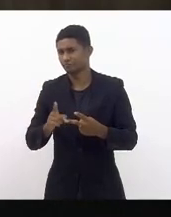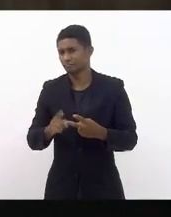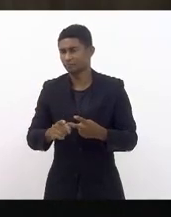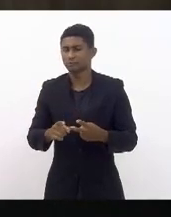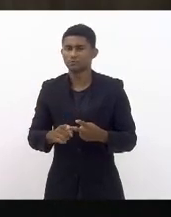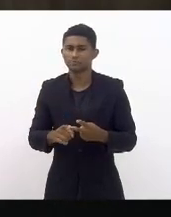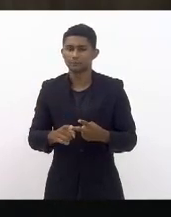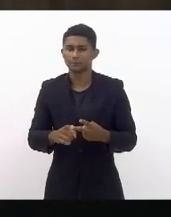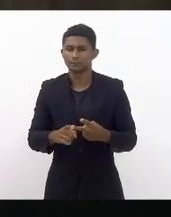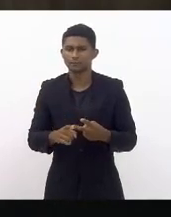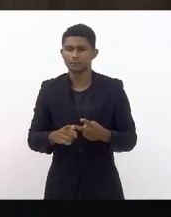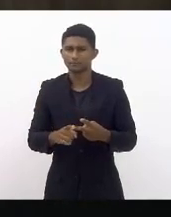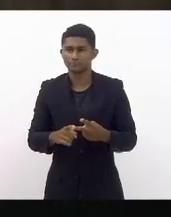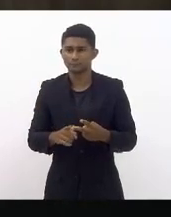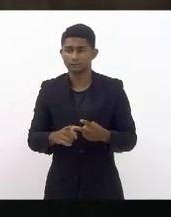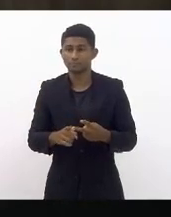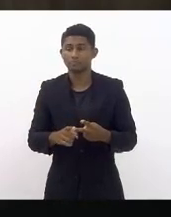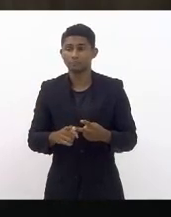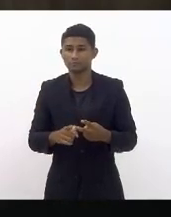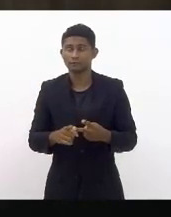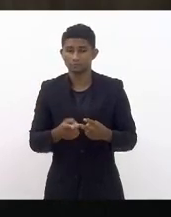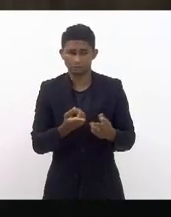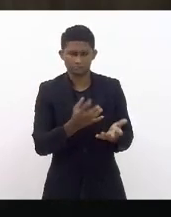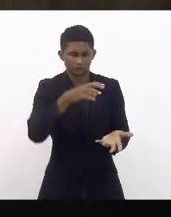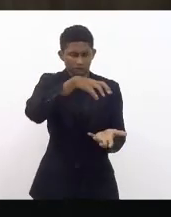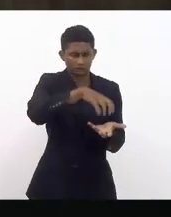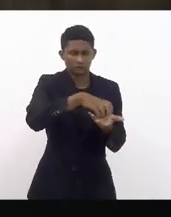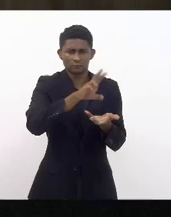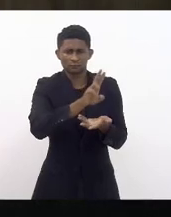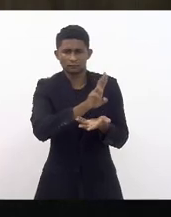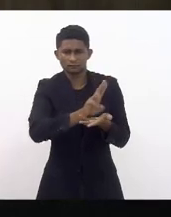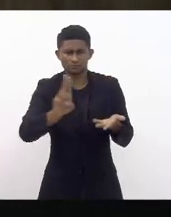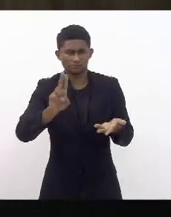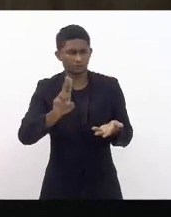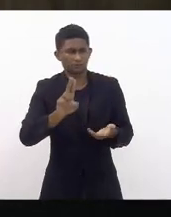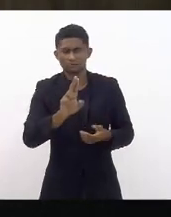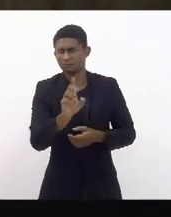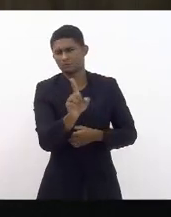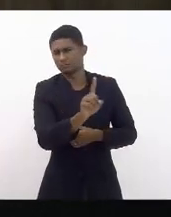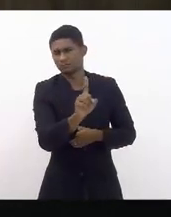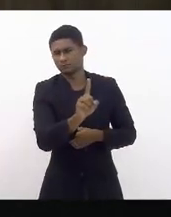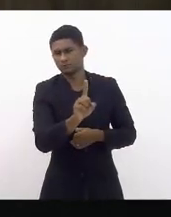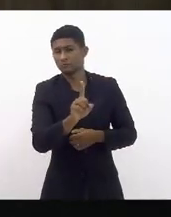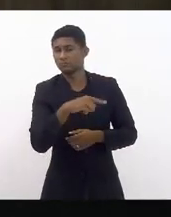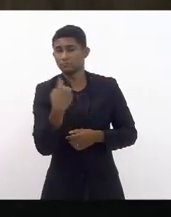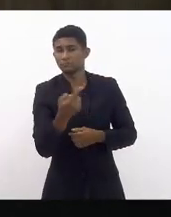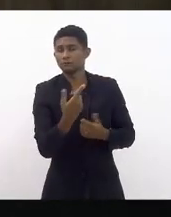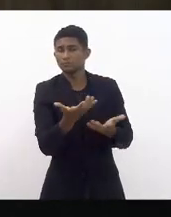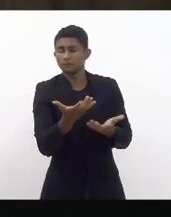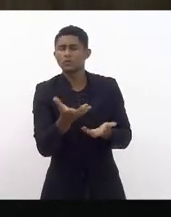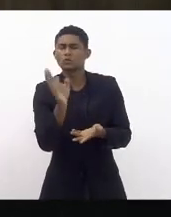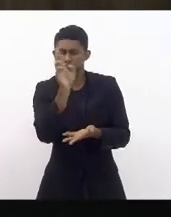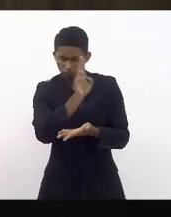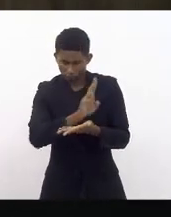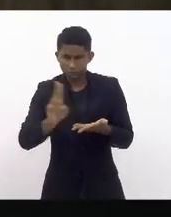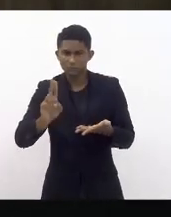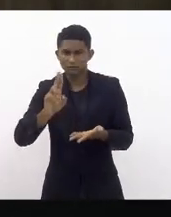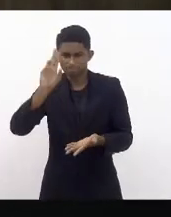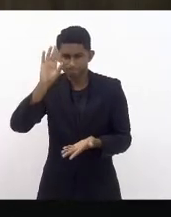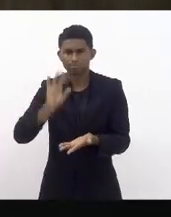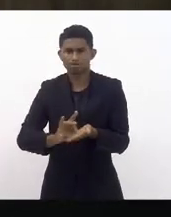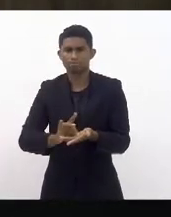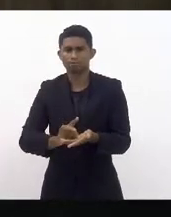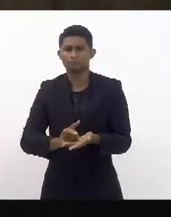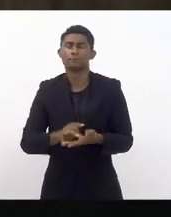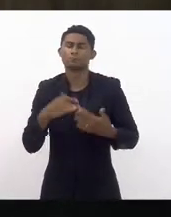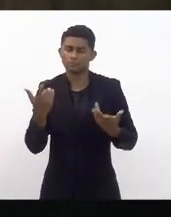nossa juventude. Centro universitário, não. Nós queremos universidade de fato.